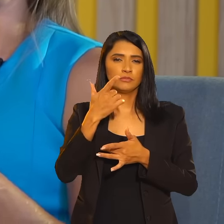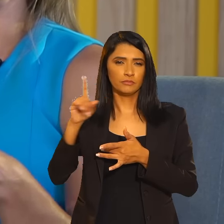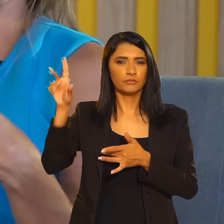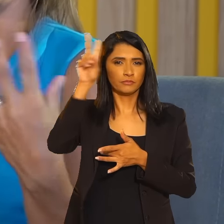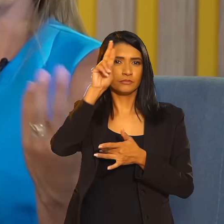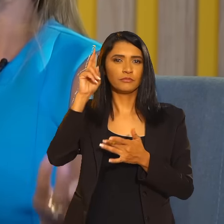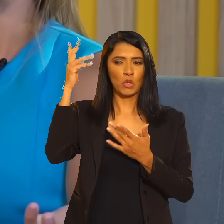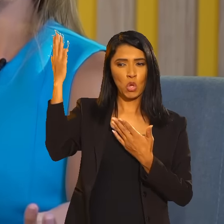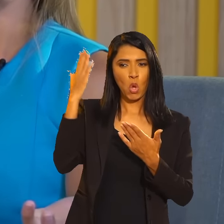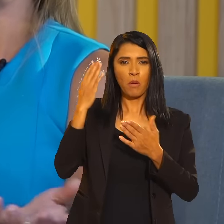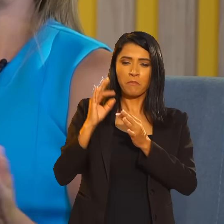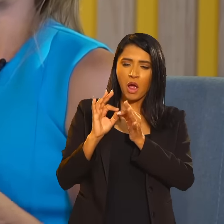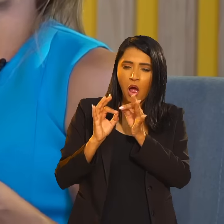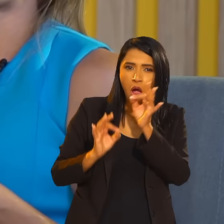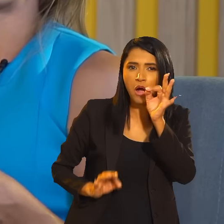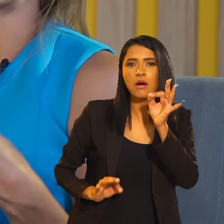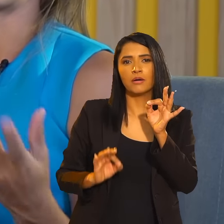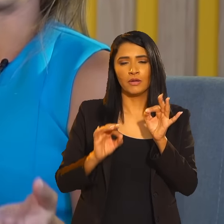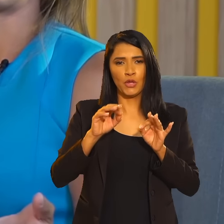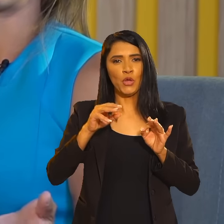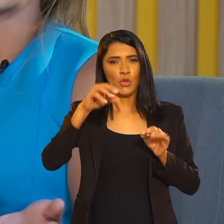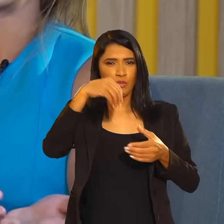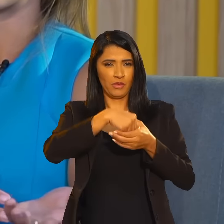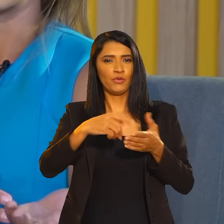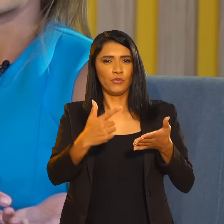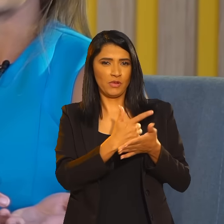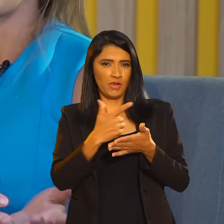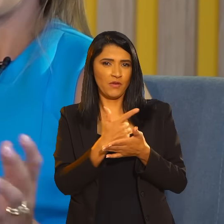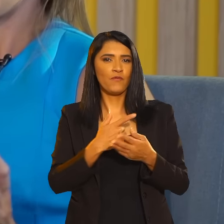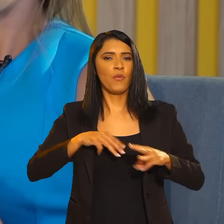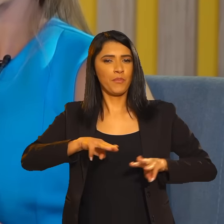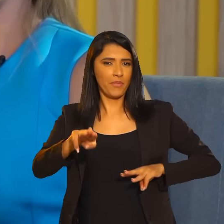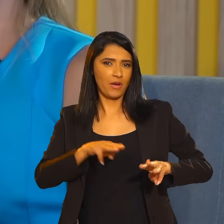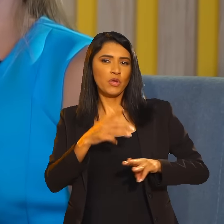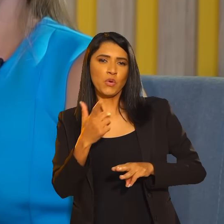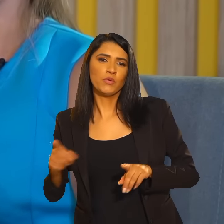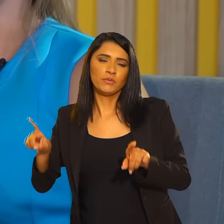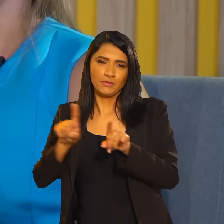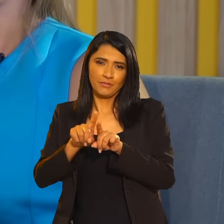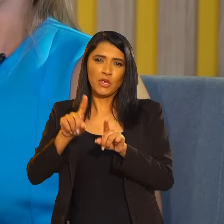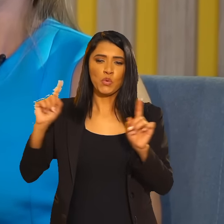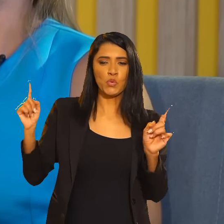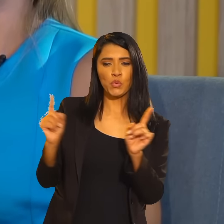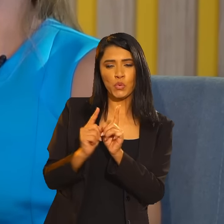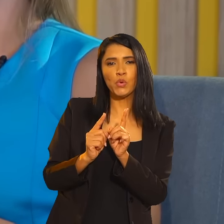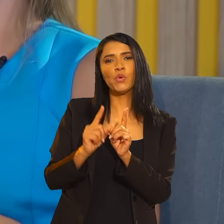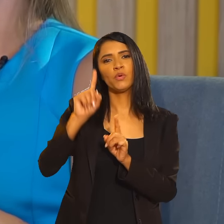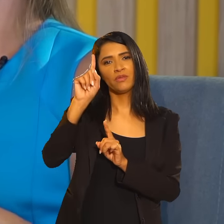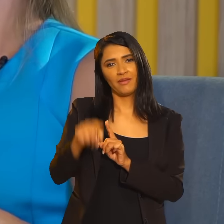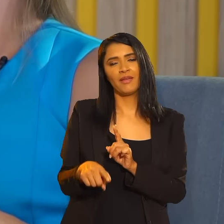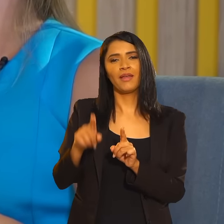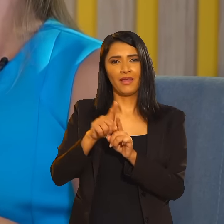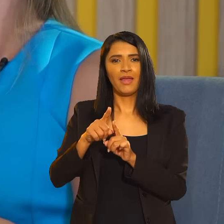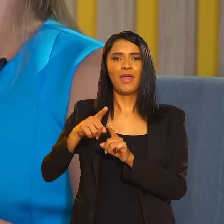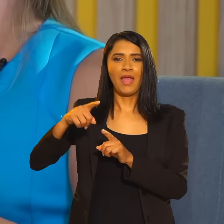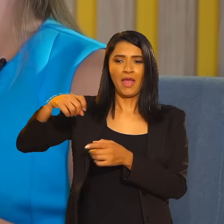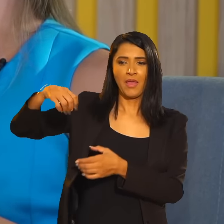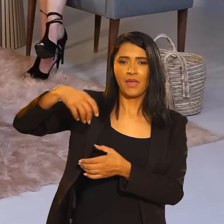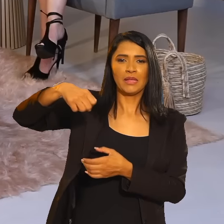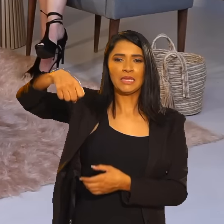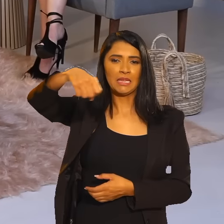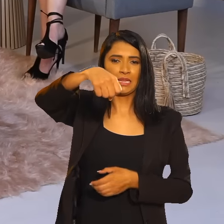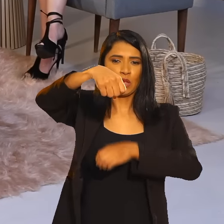parábolas mais longas, né, que a gente tem a parábola mais longa do livro de Marcos, que é o semeador, e a gente tem parábolas curtas. E uma delas, né, Dalma, é a parábola da